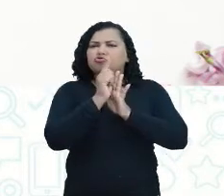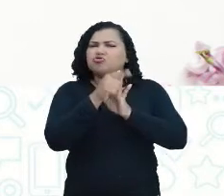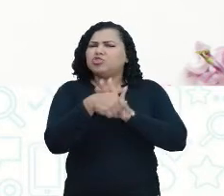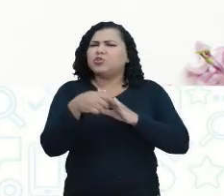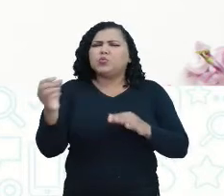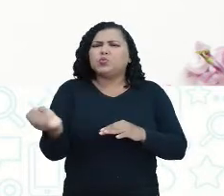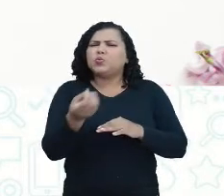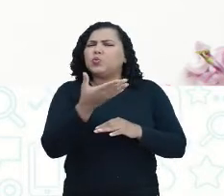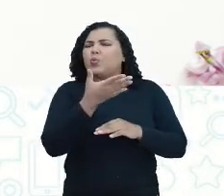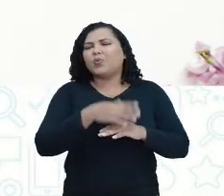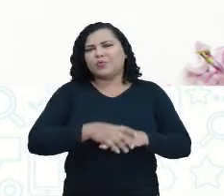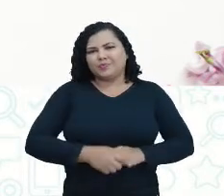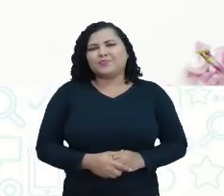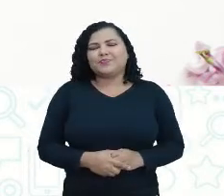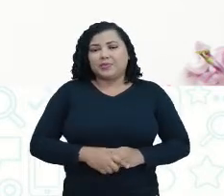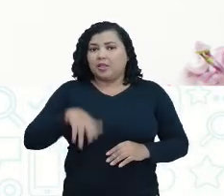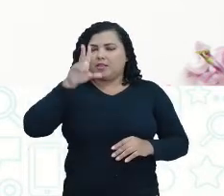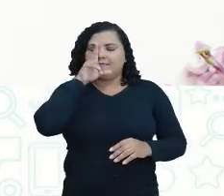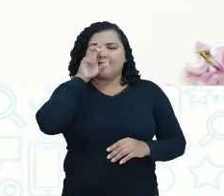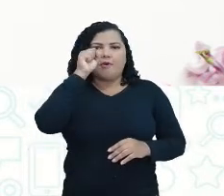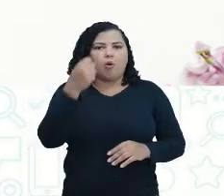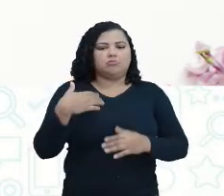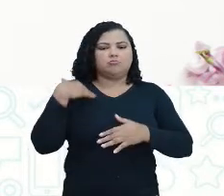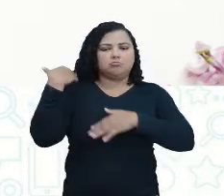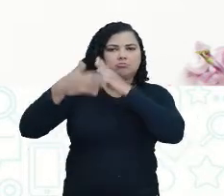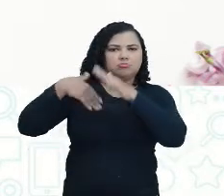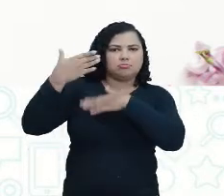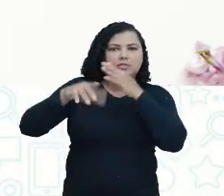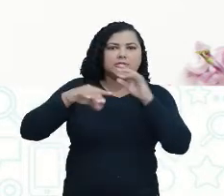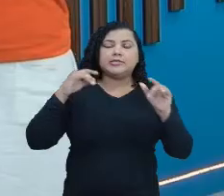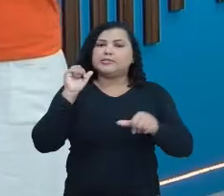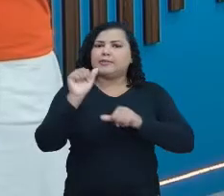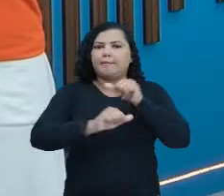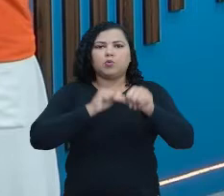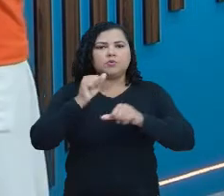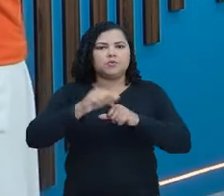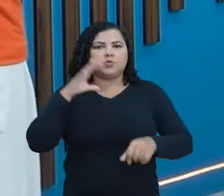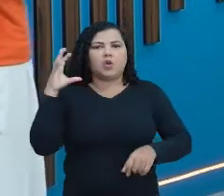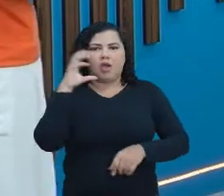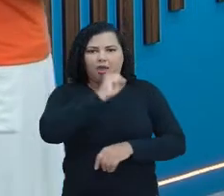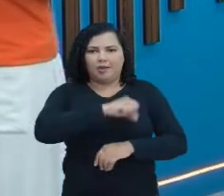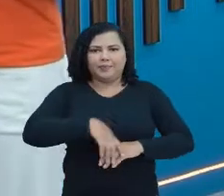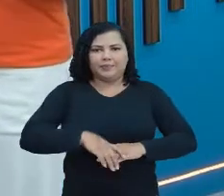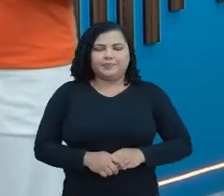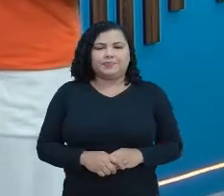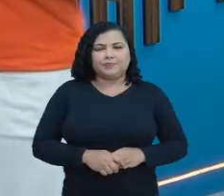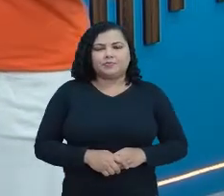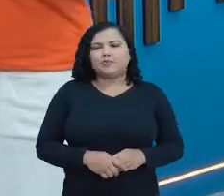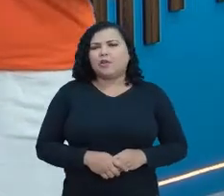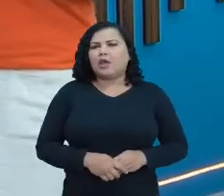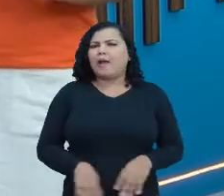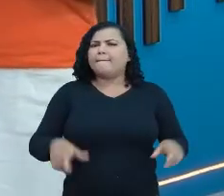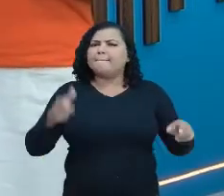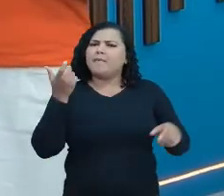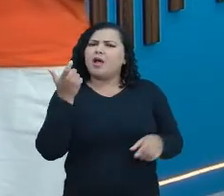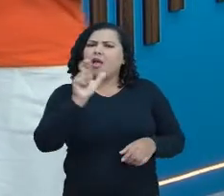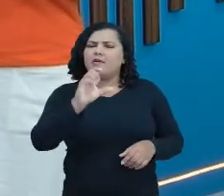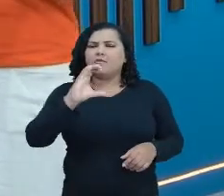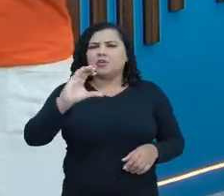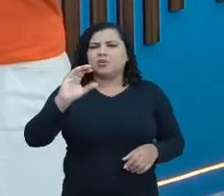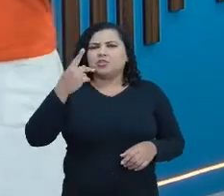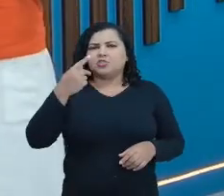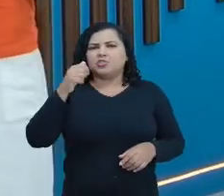gênero que está surgindo e ganhando força e se modificando muito rapidamente. O termo chat pertence ao